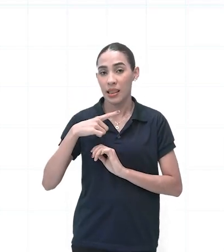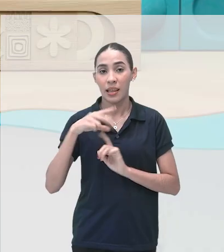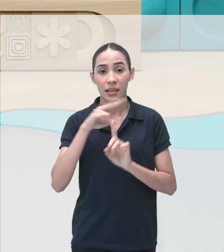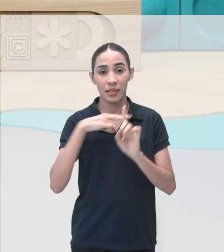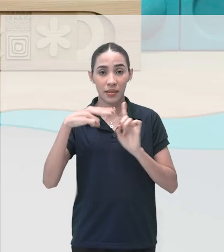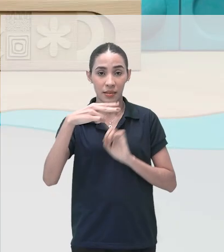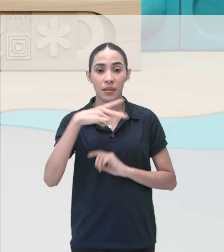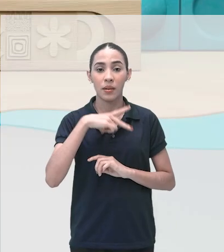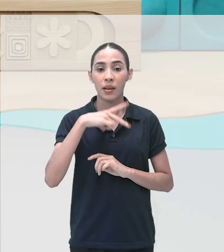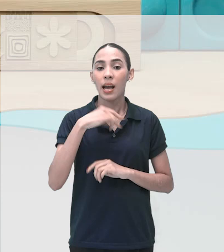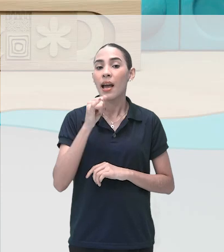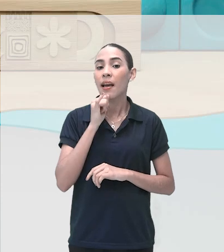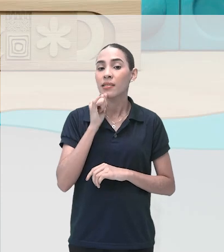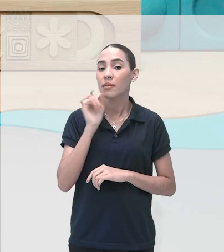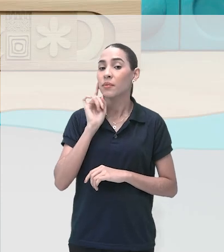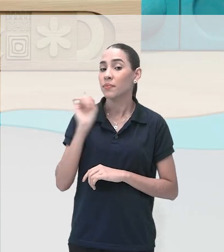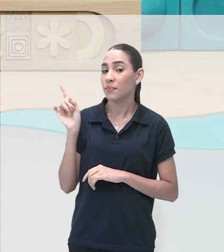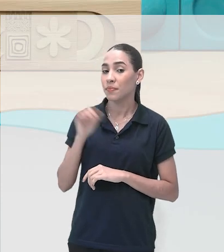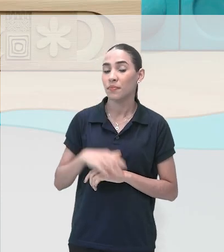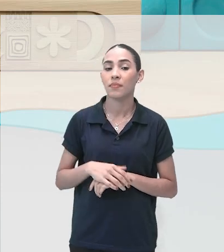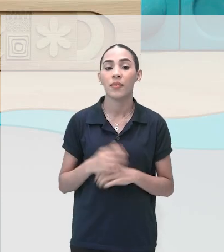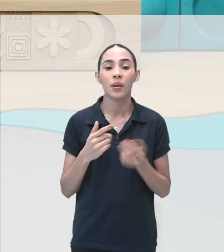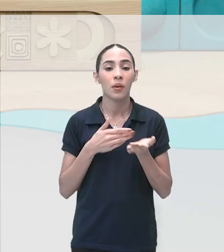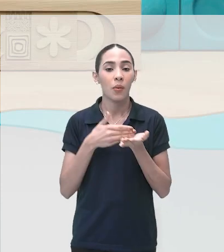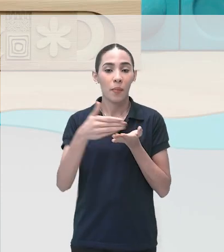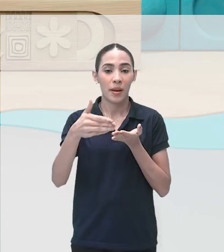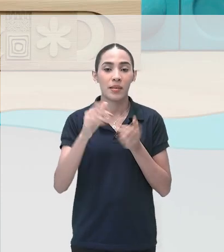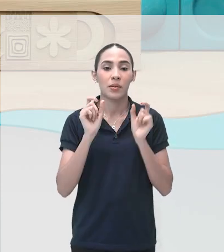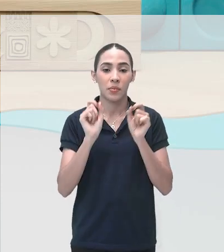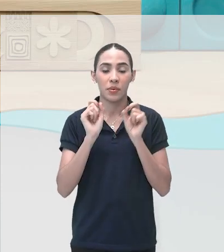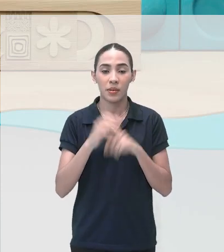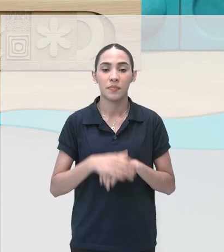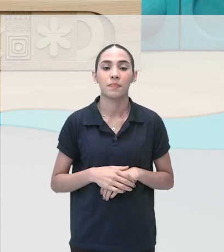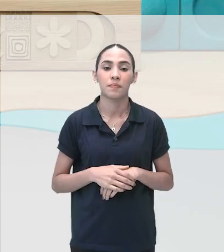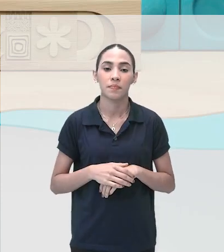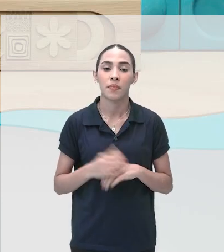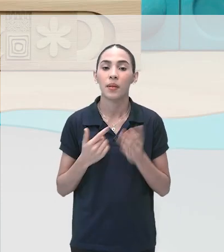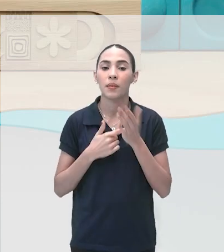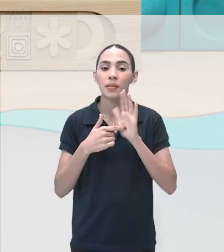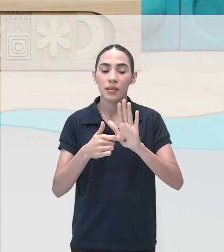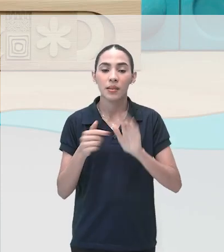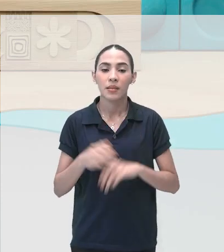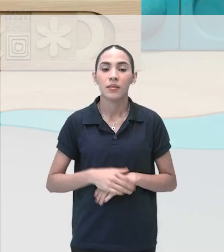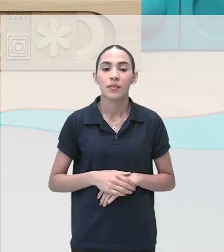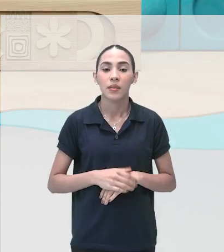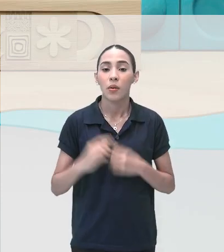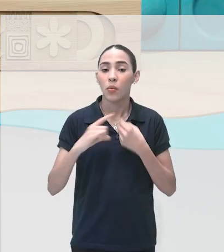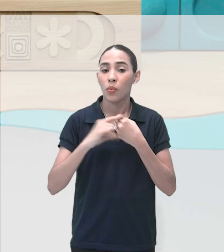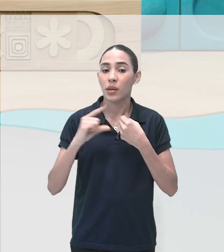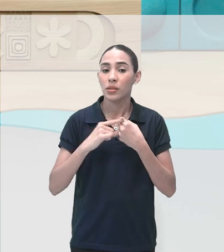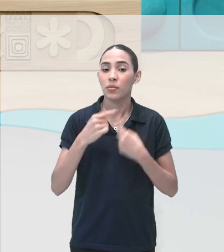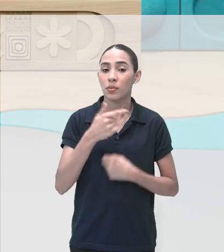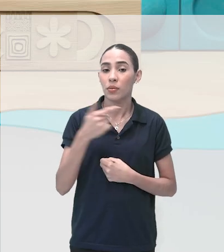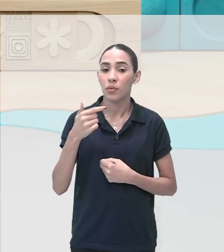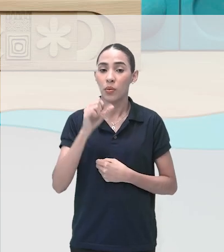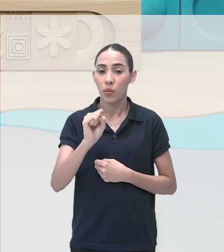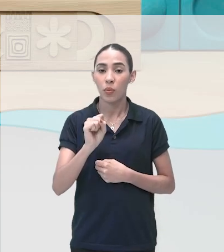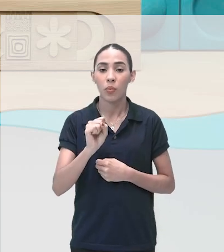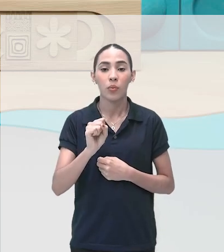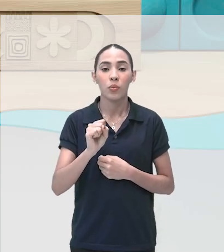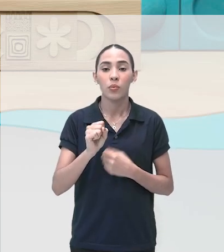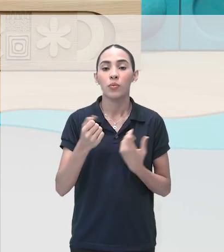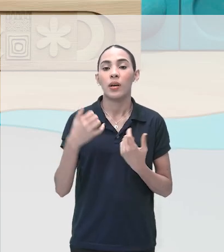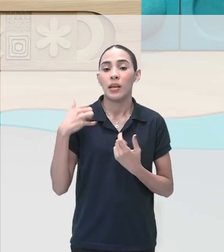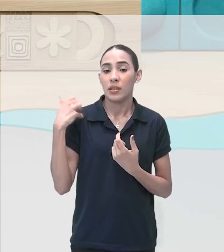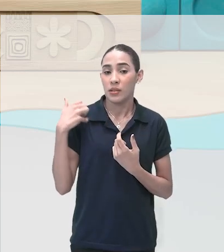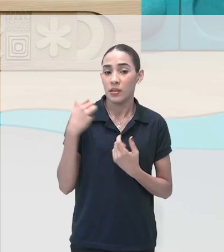vista. Colocando aqui do lado, olha só, ele começa mostrando que o artigo 228 torna menores de